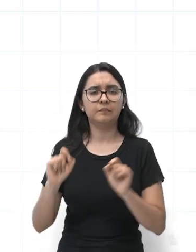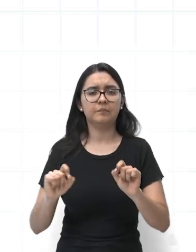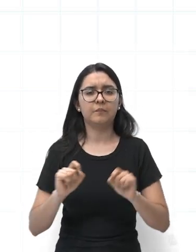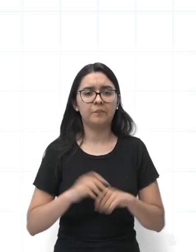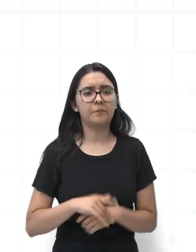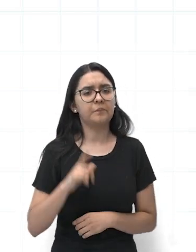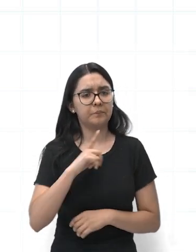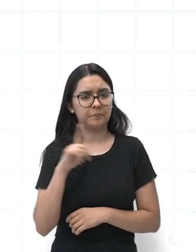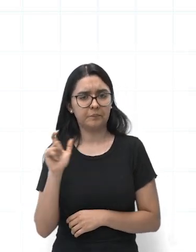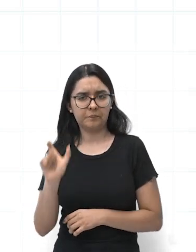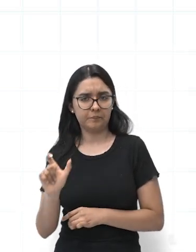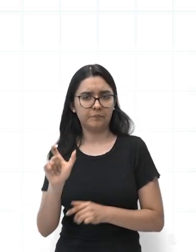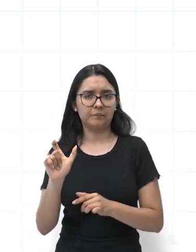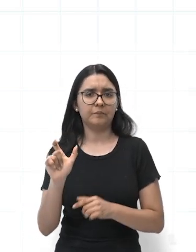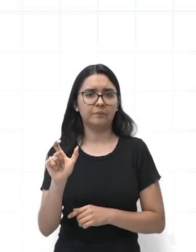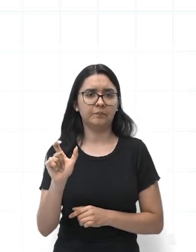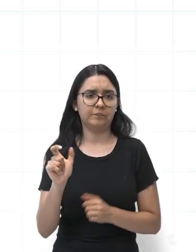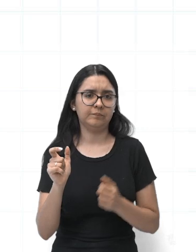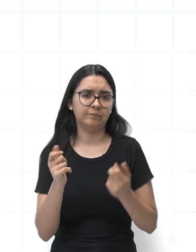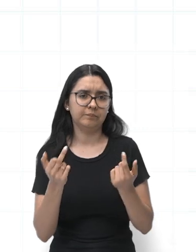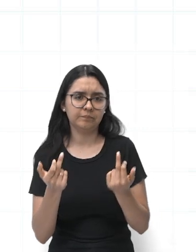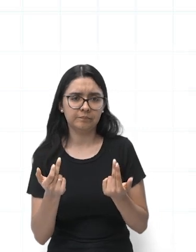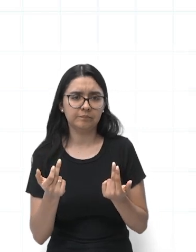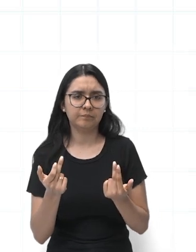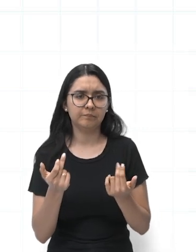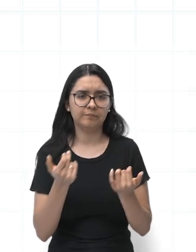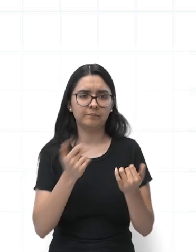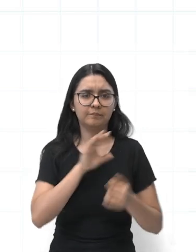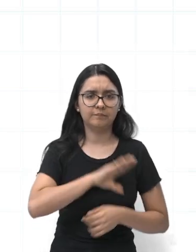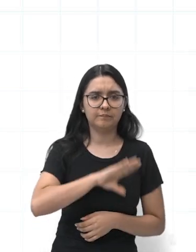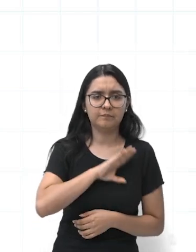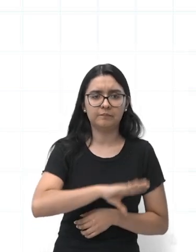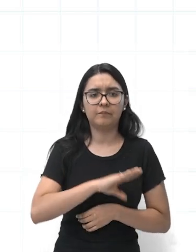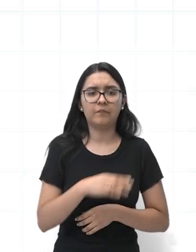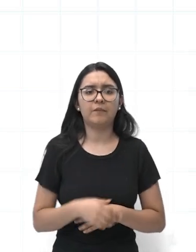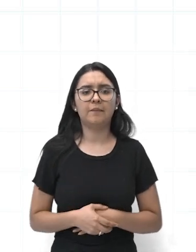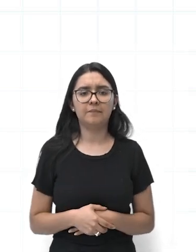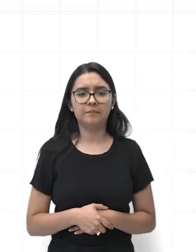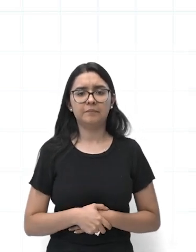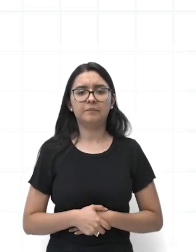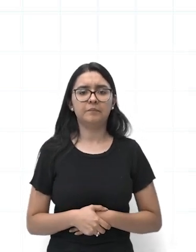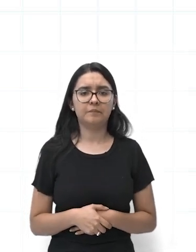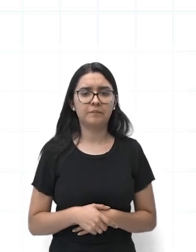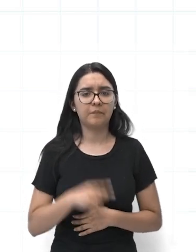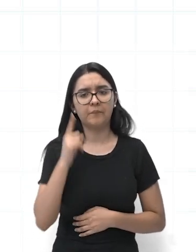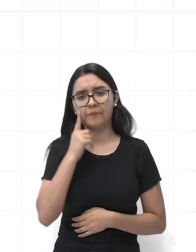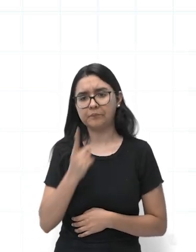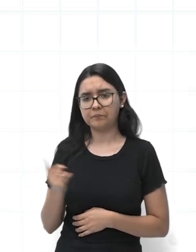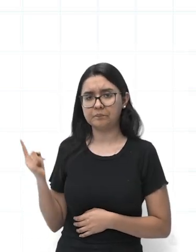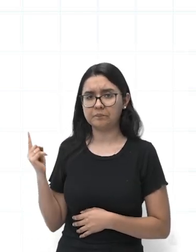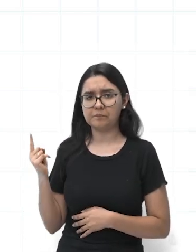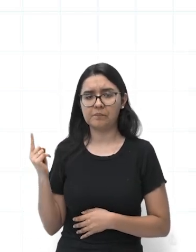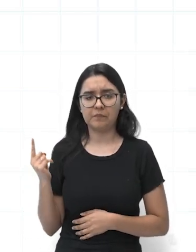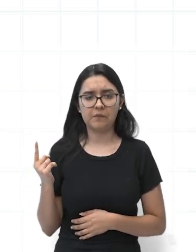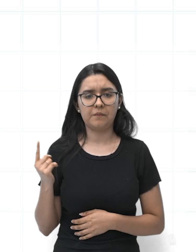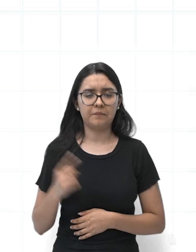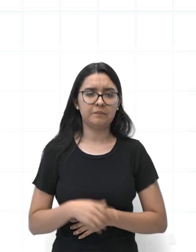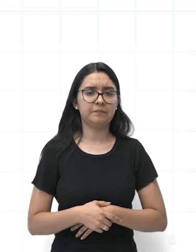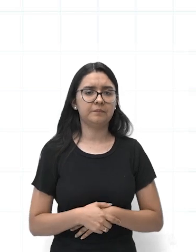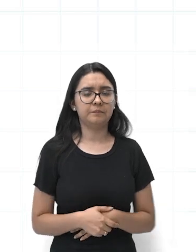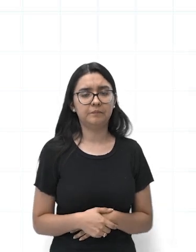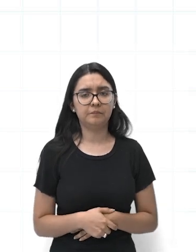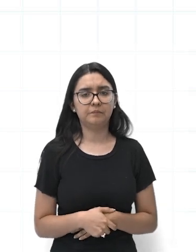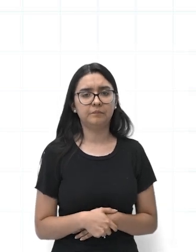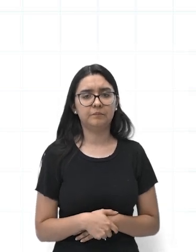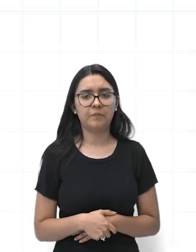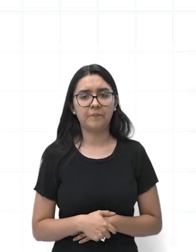que tem palavras cognatas, como Student's Daily, diário, routine, rotina, certo?